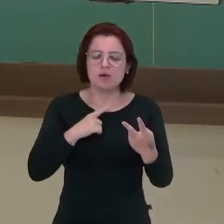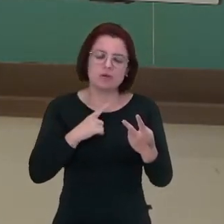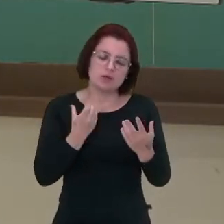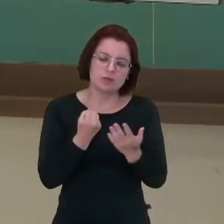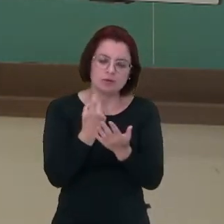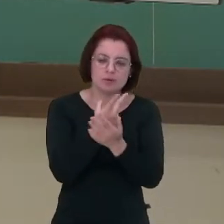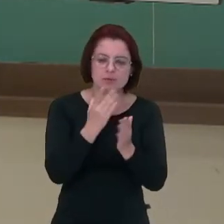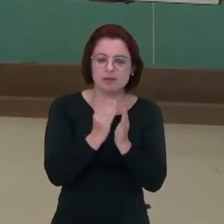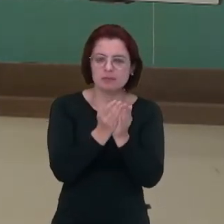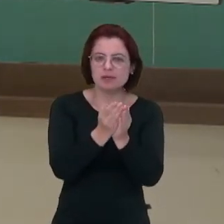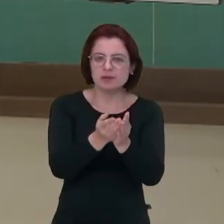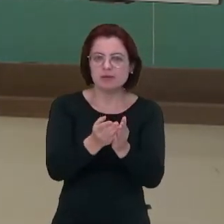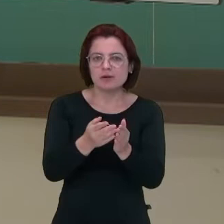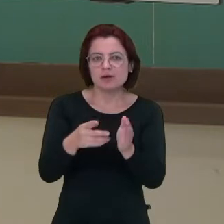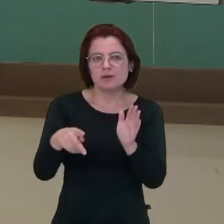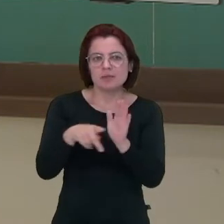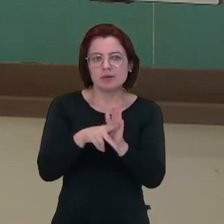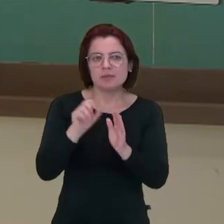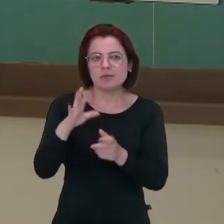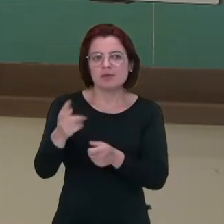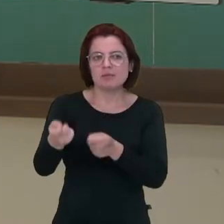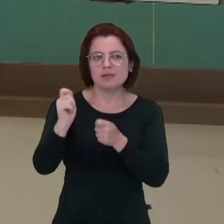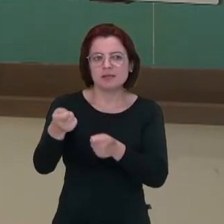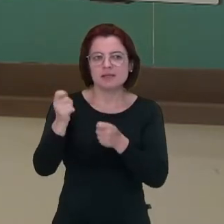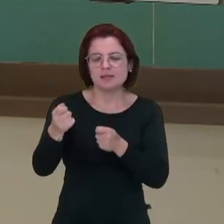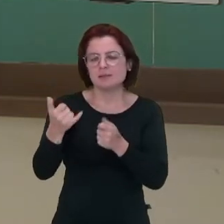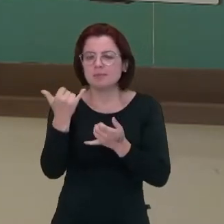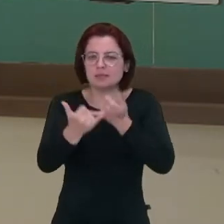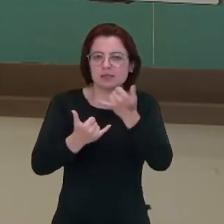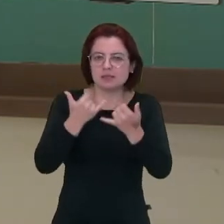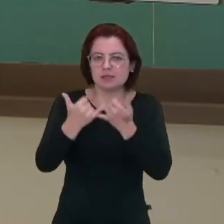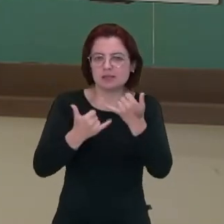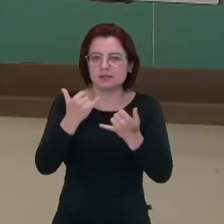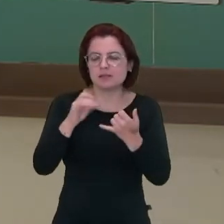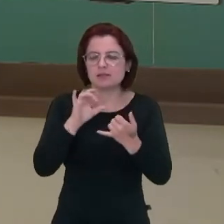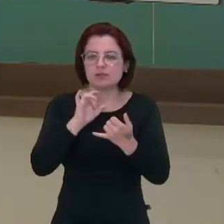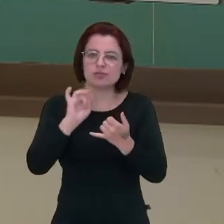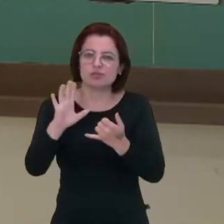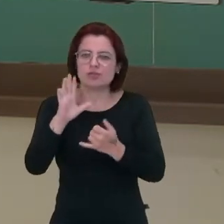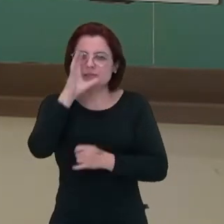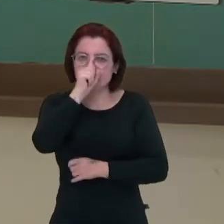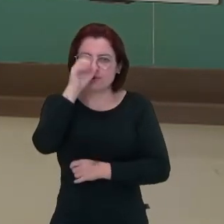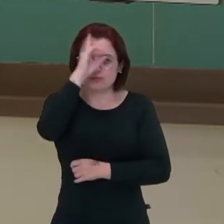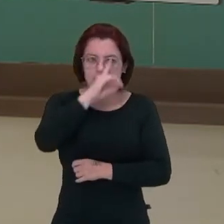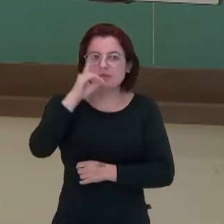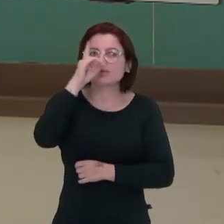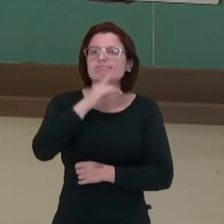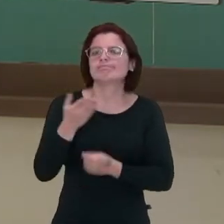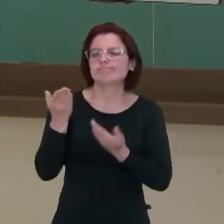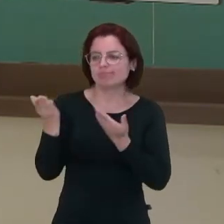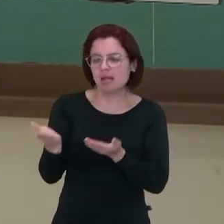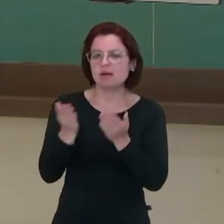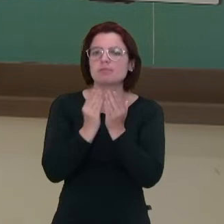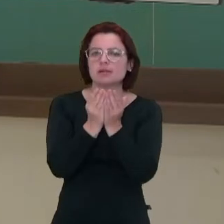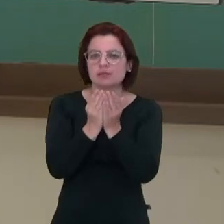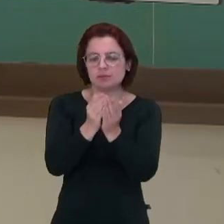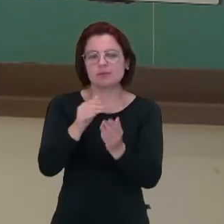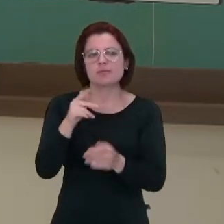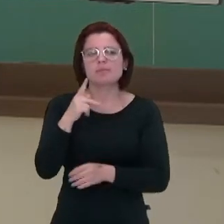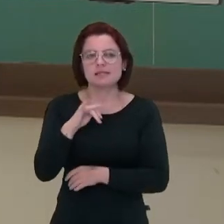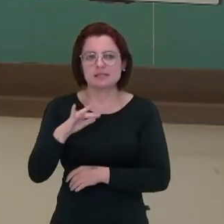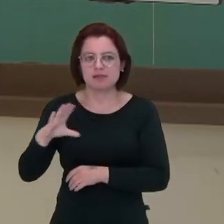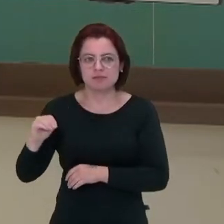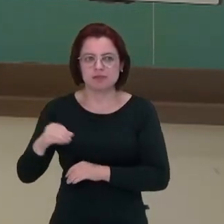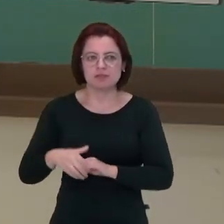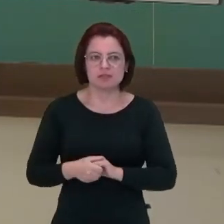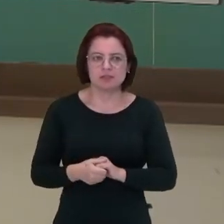barco, por exemplo, para fazer pesca recreativa no final de semana, esse mesmo barco passa a ser um